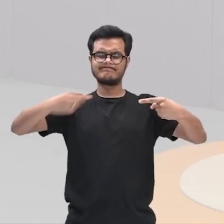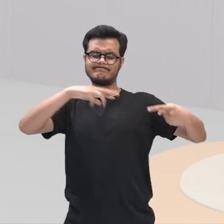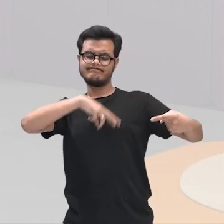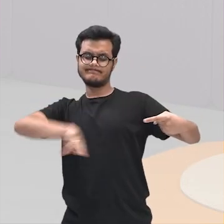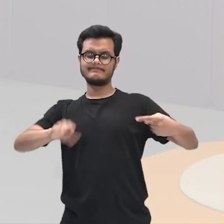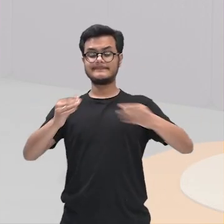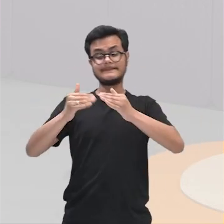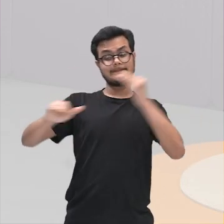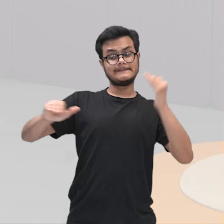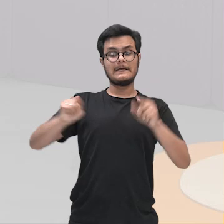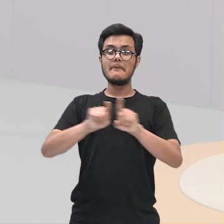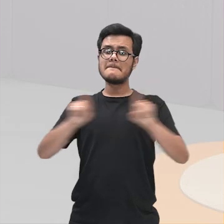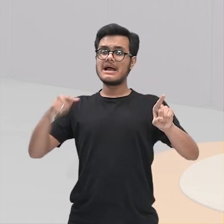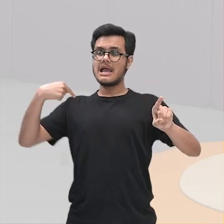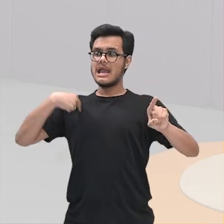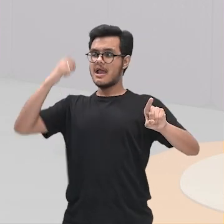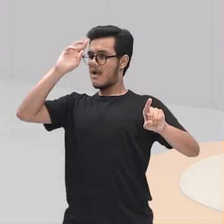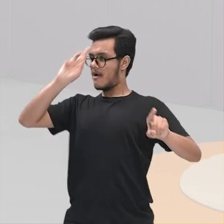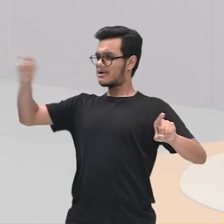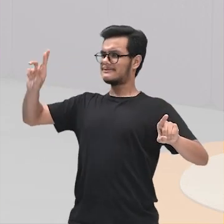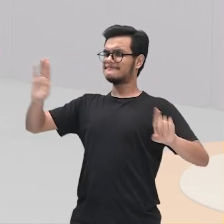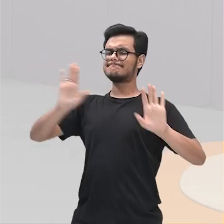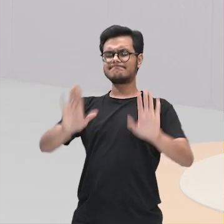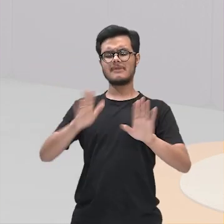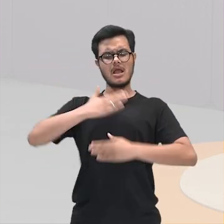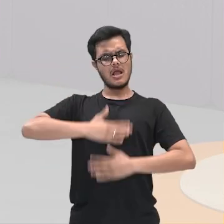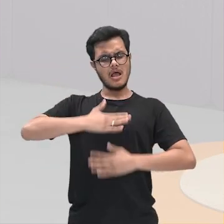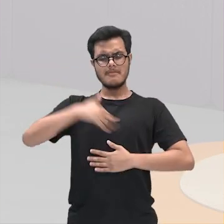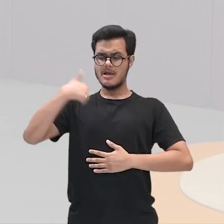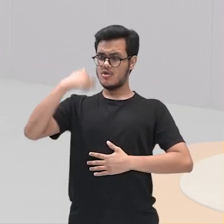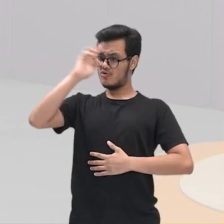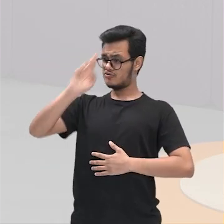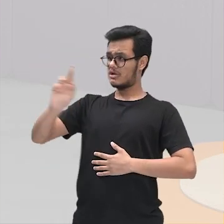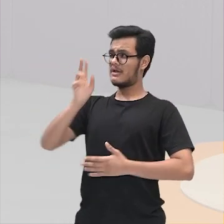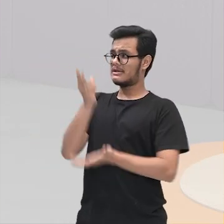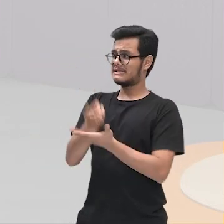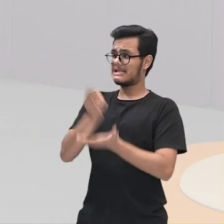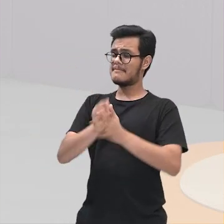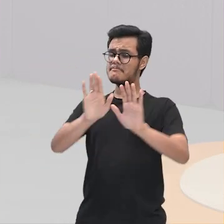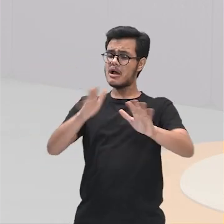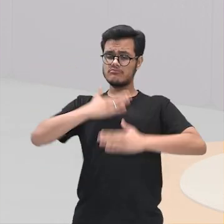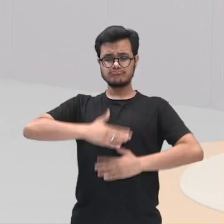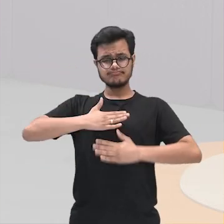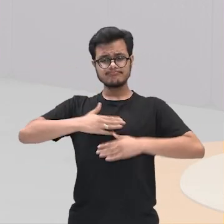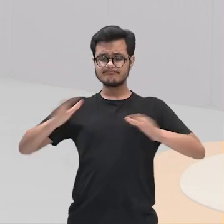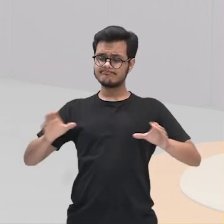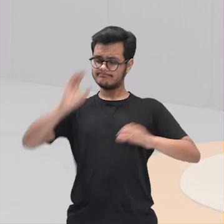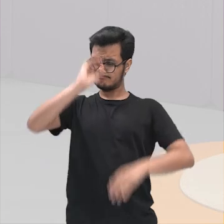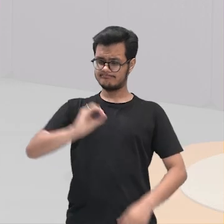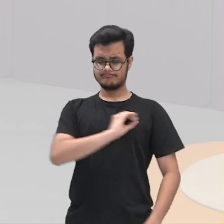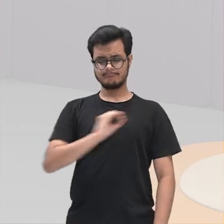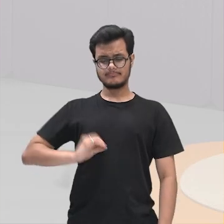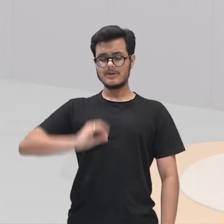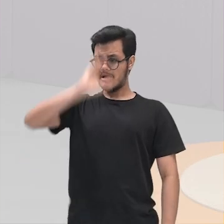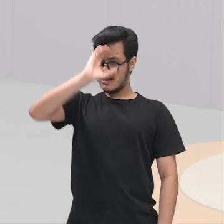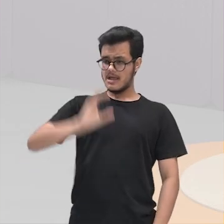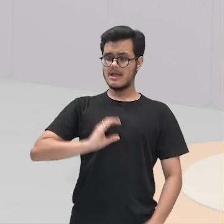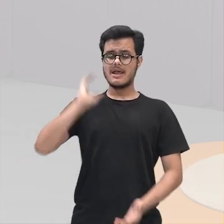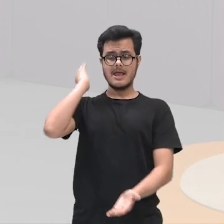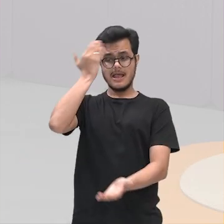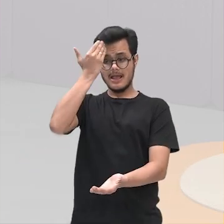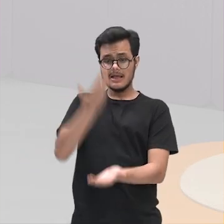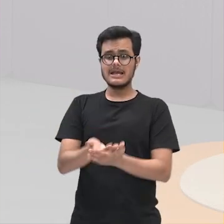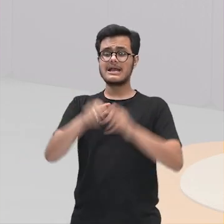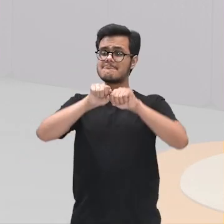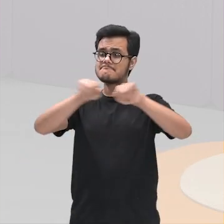favoreciam a Igreja Ortodoxa em detrimento de outras crenças, tá bom? Vamos ver também na questão da política